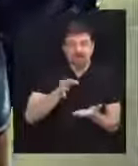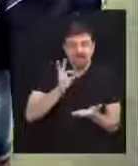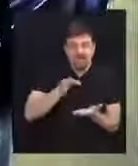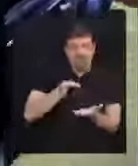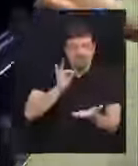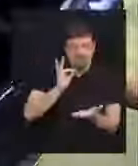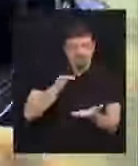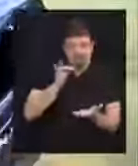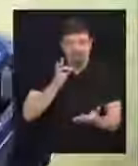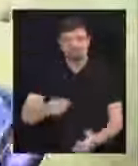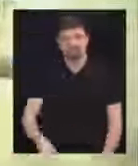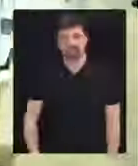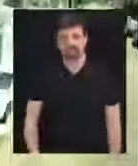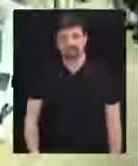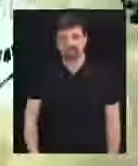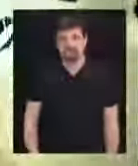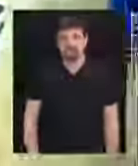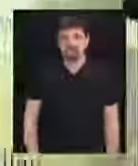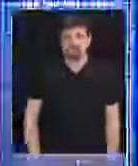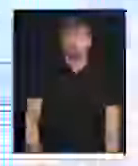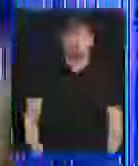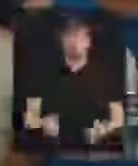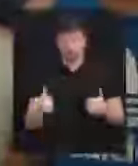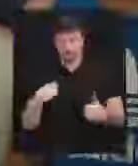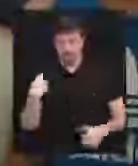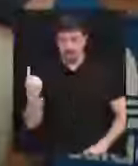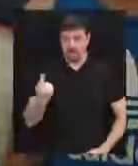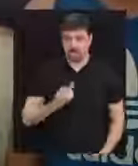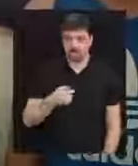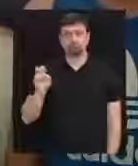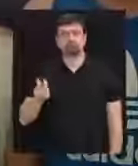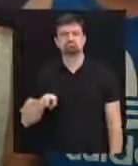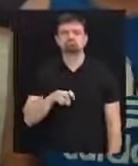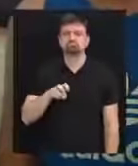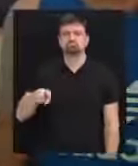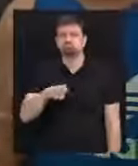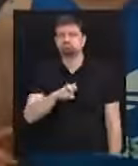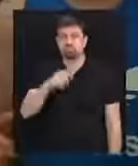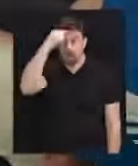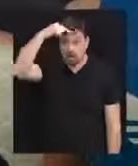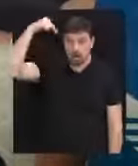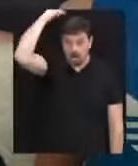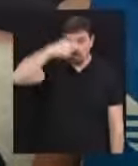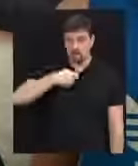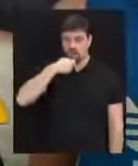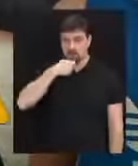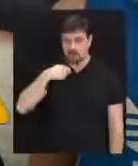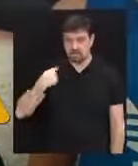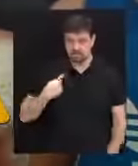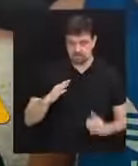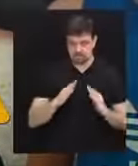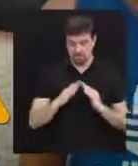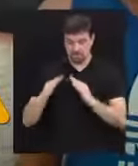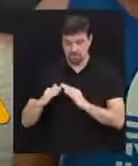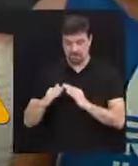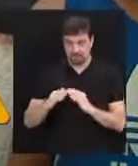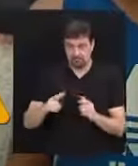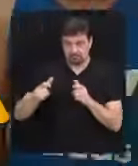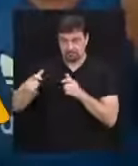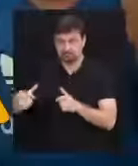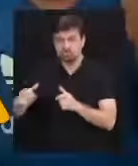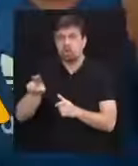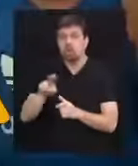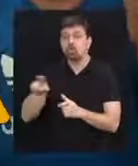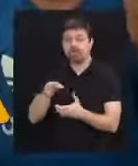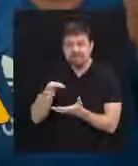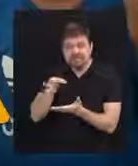é cafezinho. É isso aí galera, a gente continua andando aqui pelo Jardim Santana, mas agora a gente deu um pulo no bairro